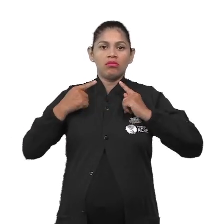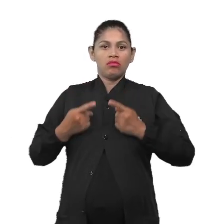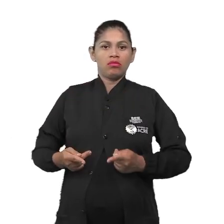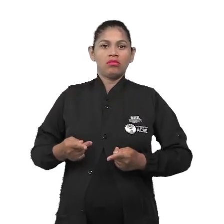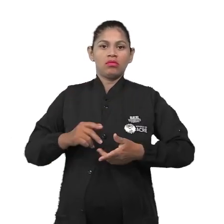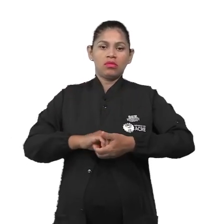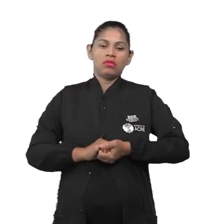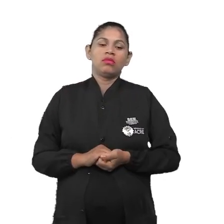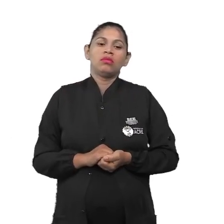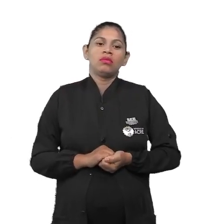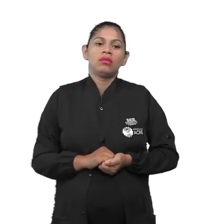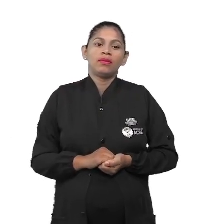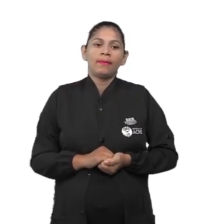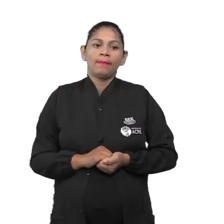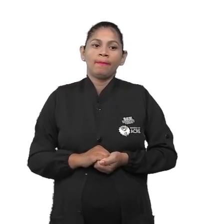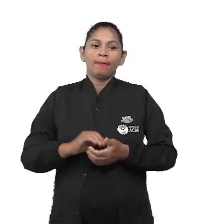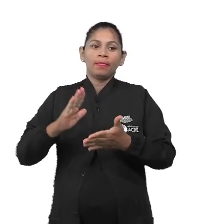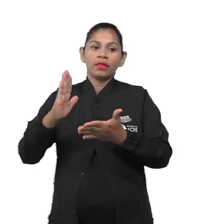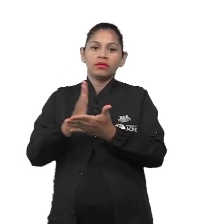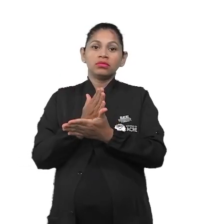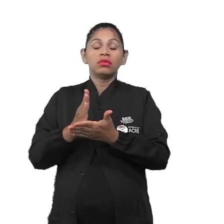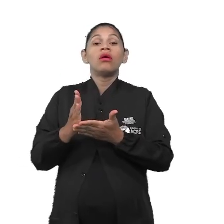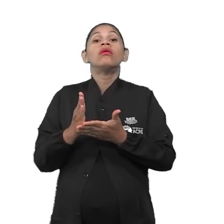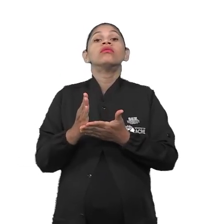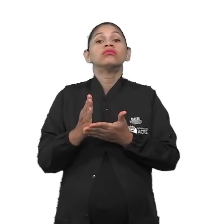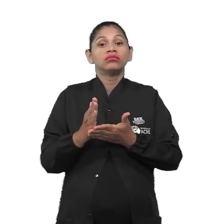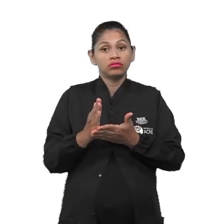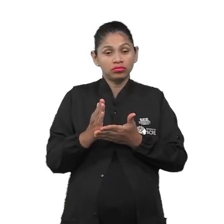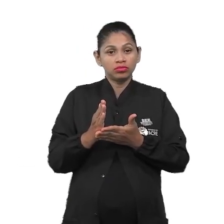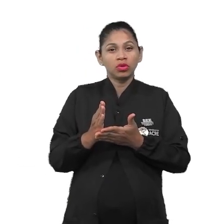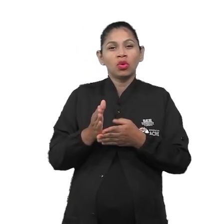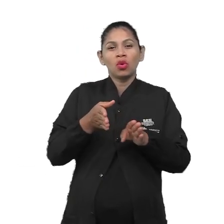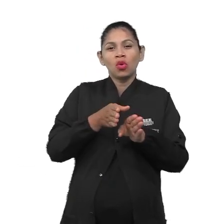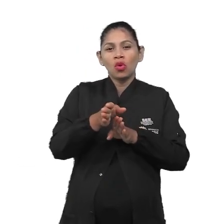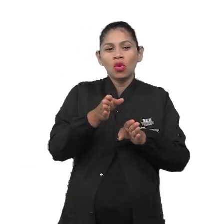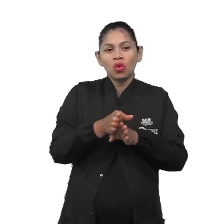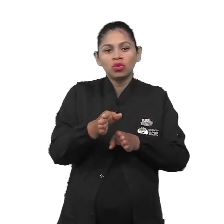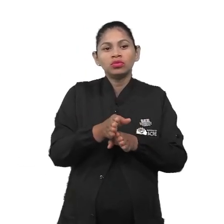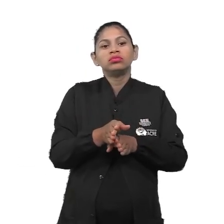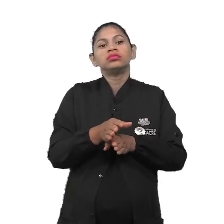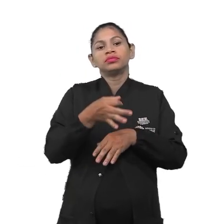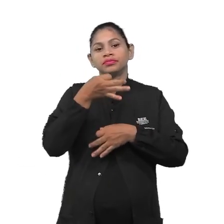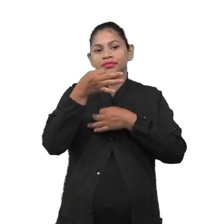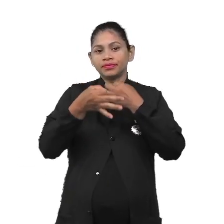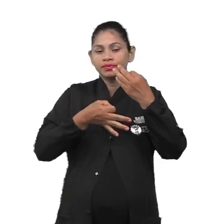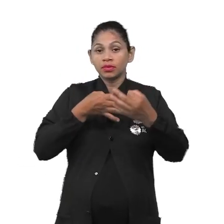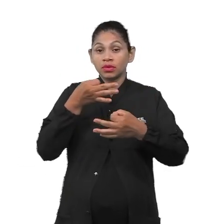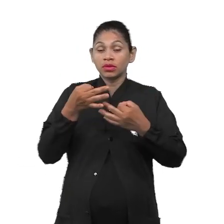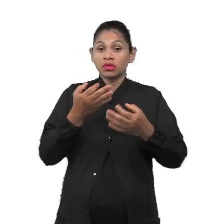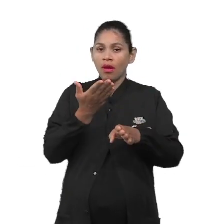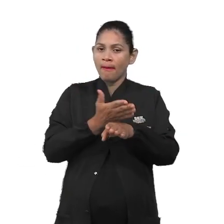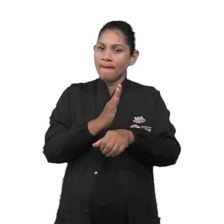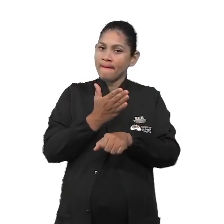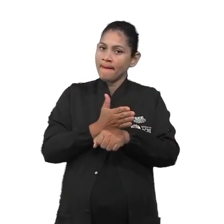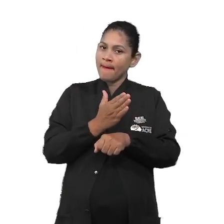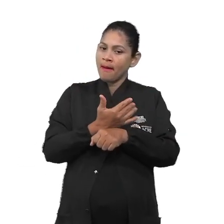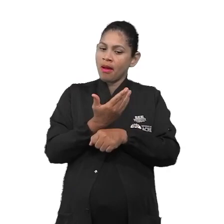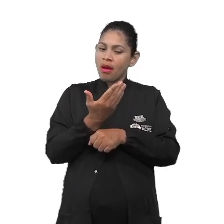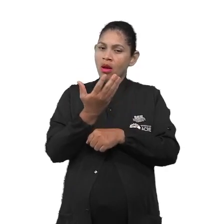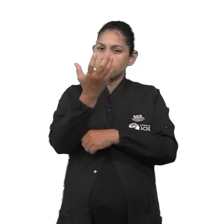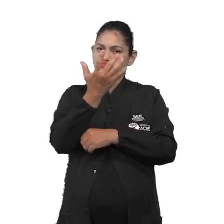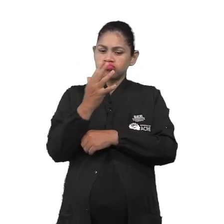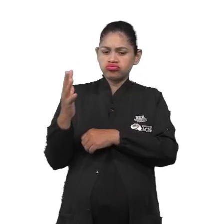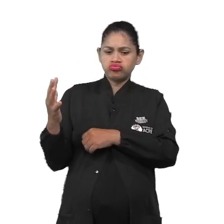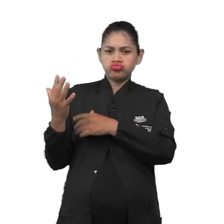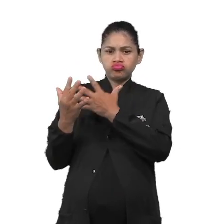Agora, vai algumas sugestões para práticas ambientais saudáveis. Eu estou colocando aqui